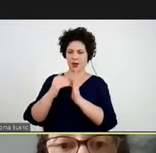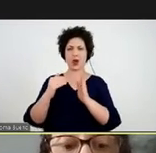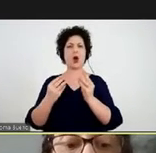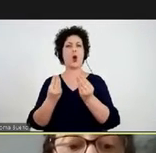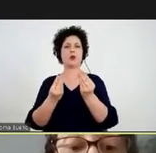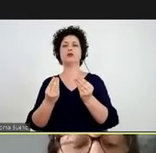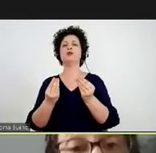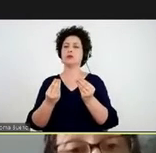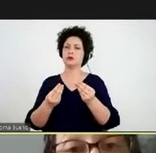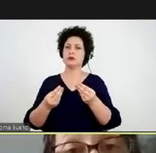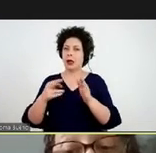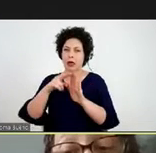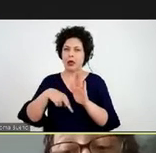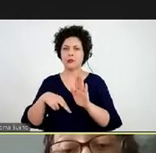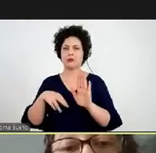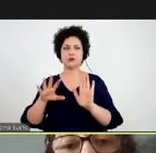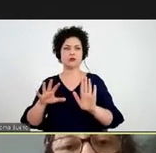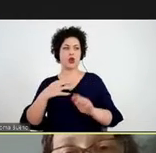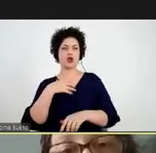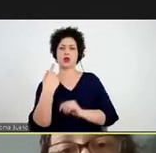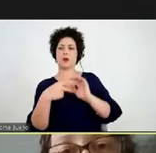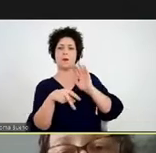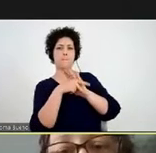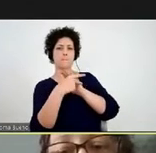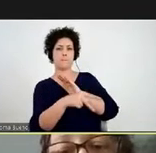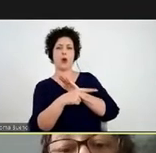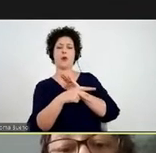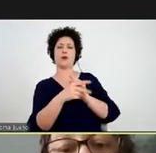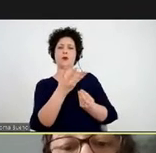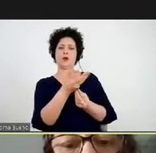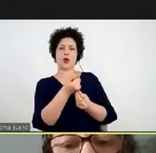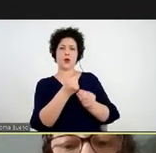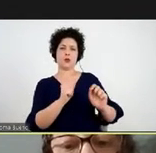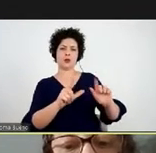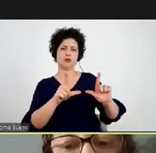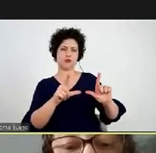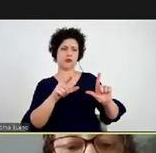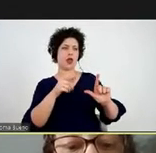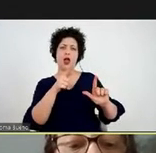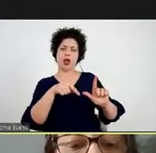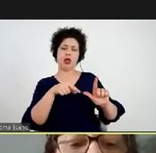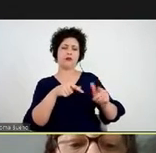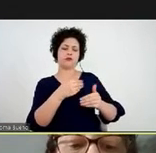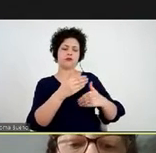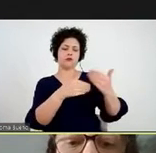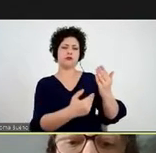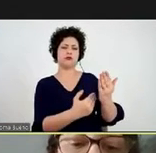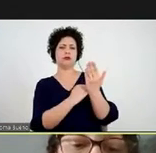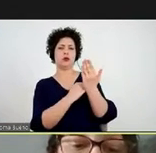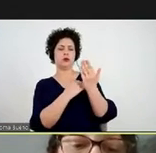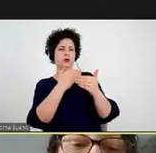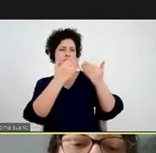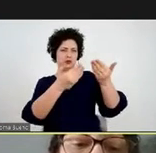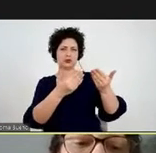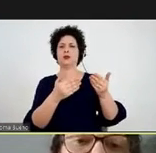é como a obra, uma construção. Então, o fazer analítico